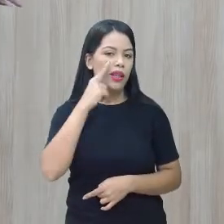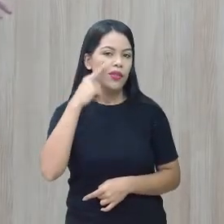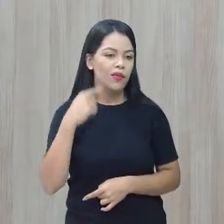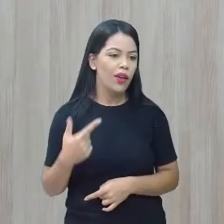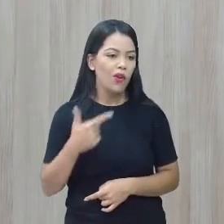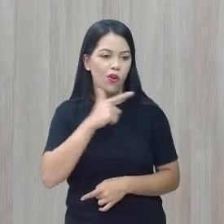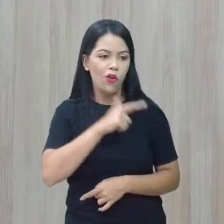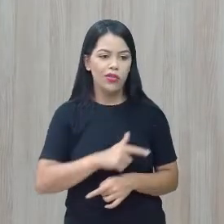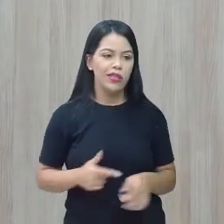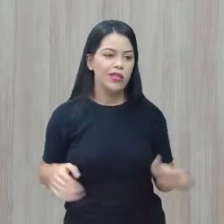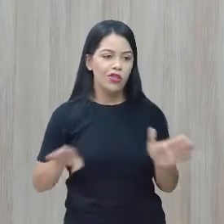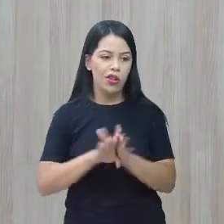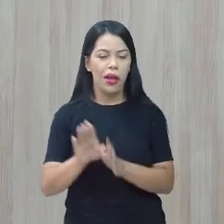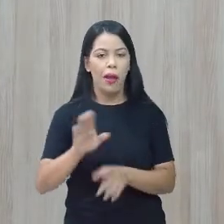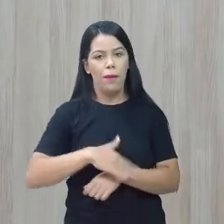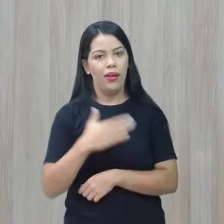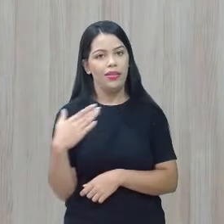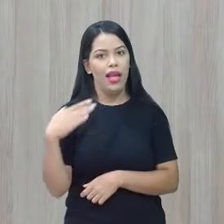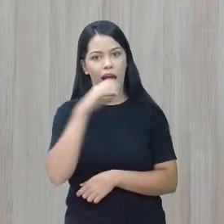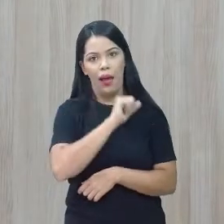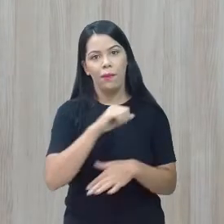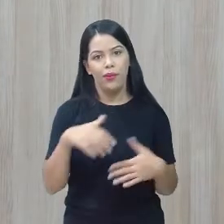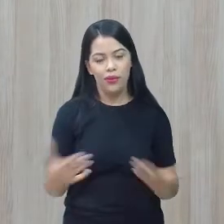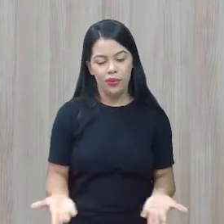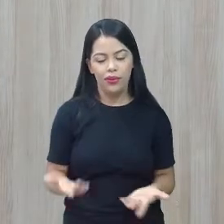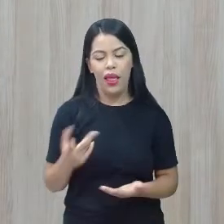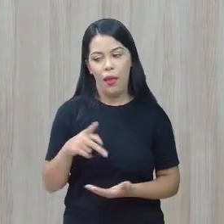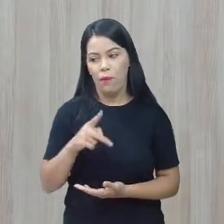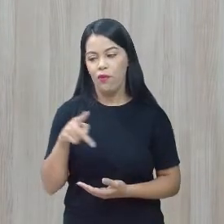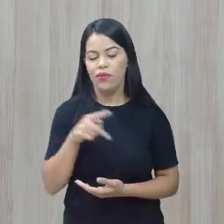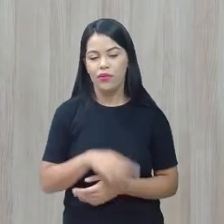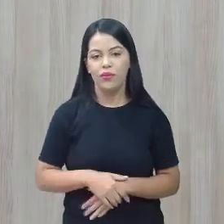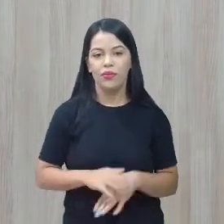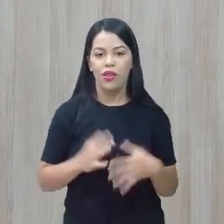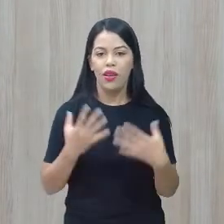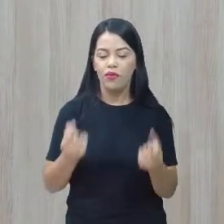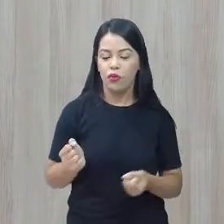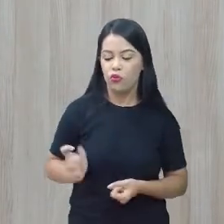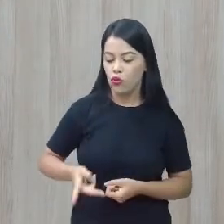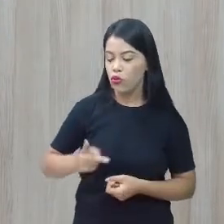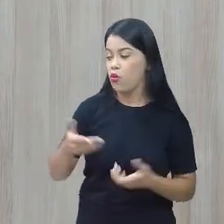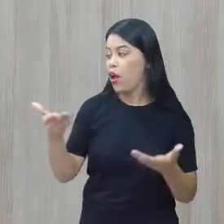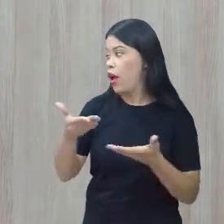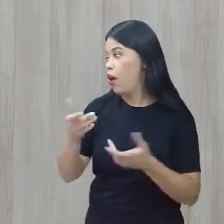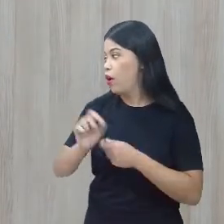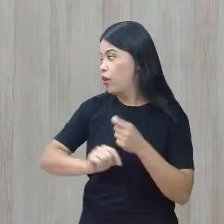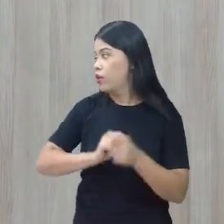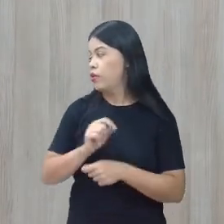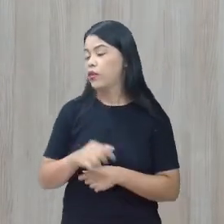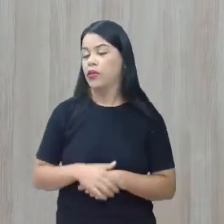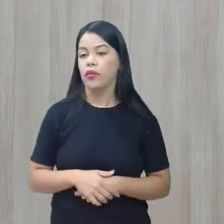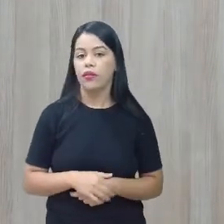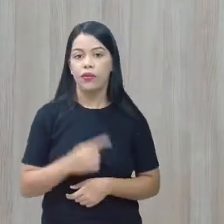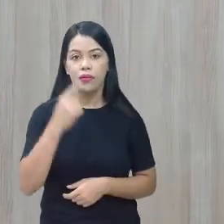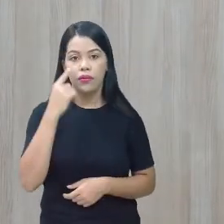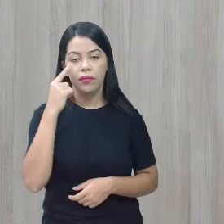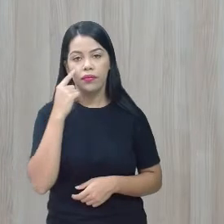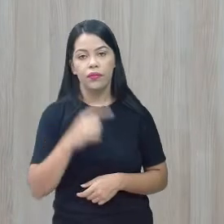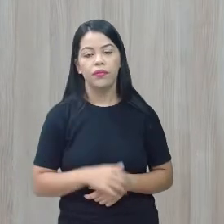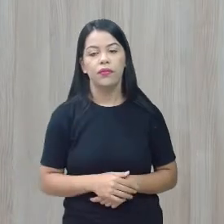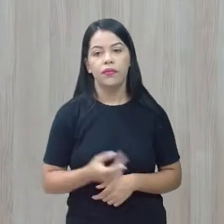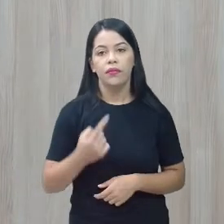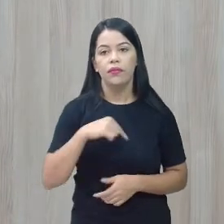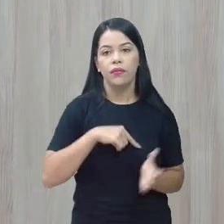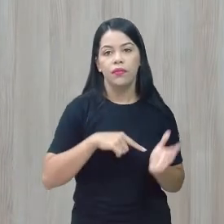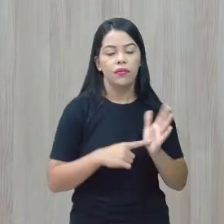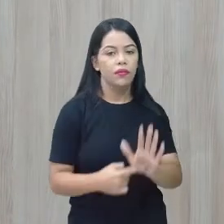Lua do que na Inglaterra, né, professor? Ó, gente, vamos dar continuidade aqui. Opa, de novo. Beleza. A gente vai